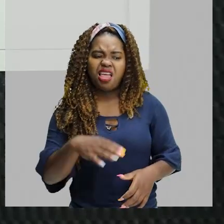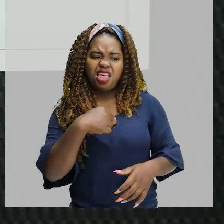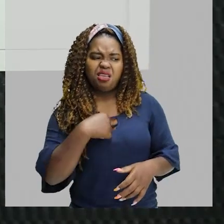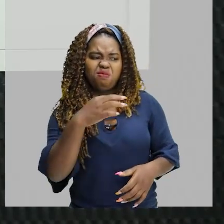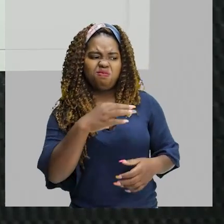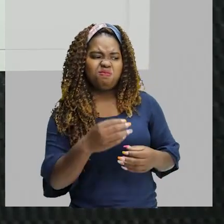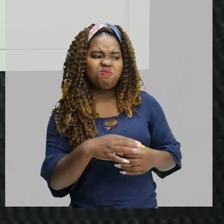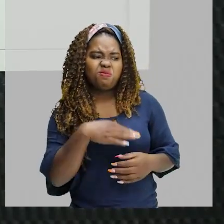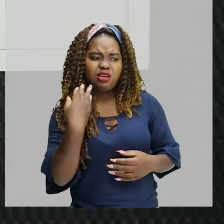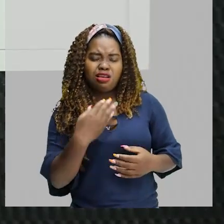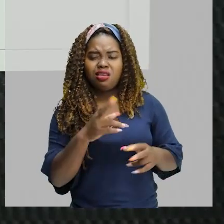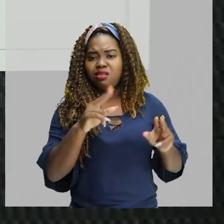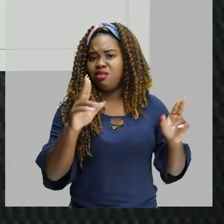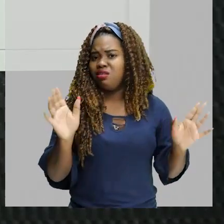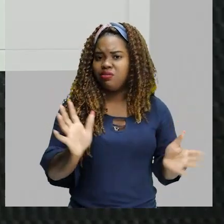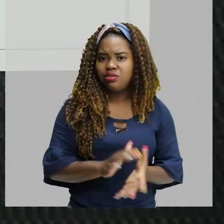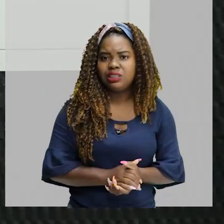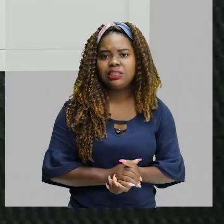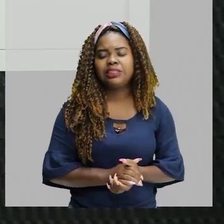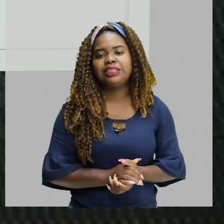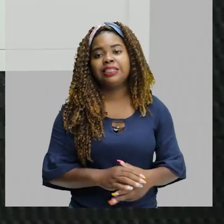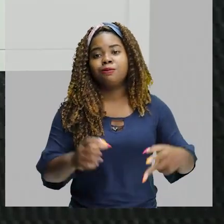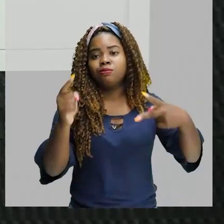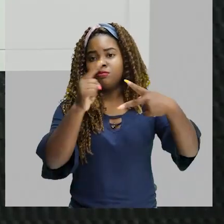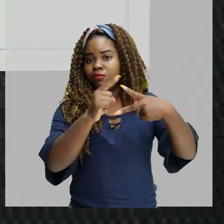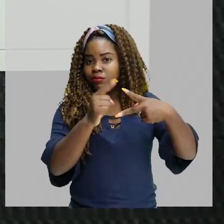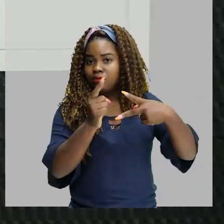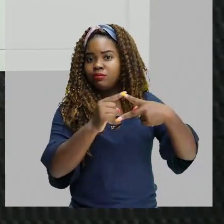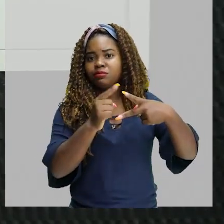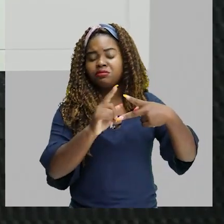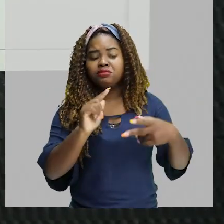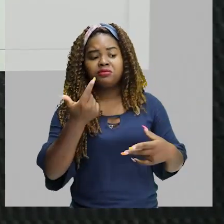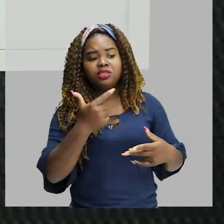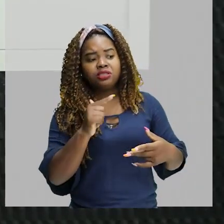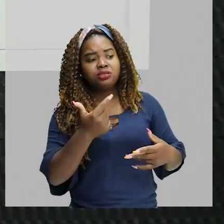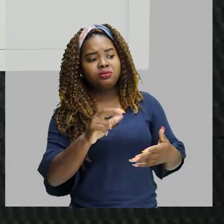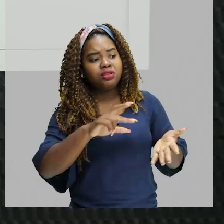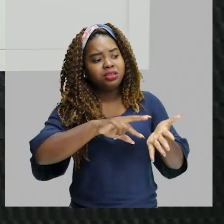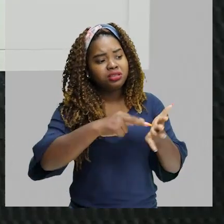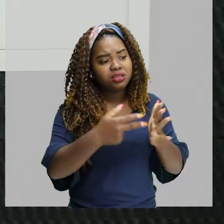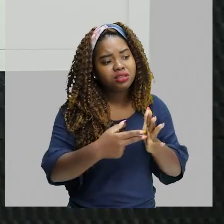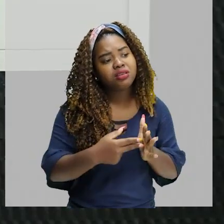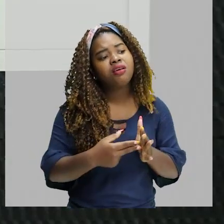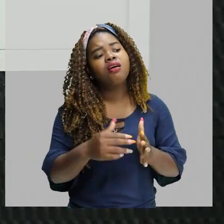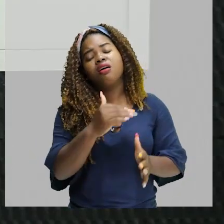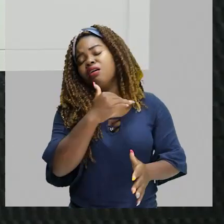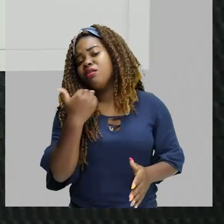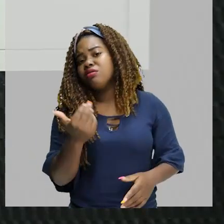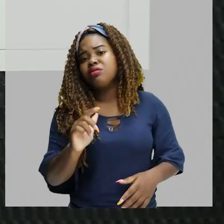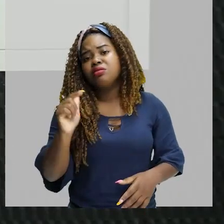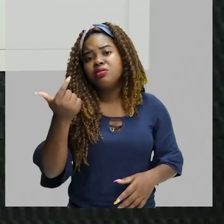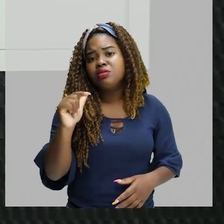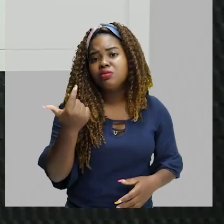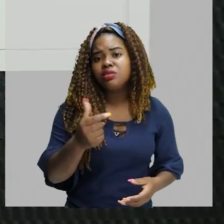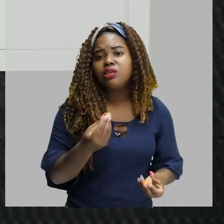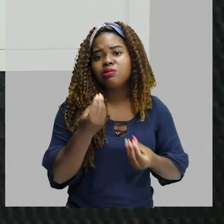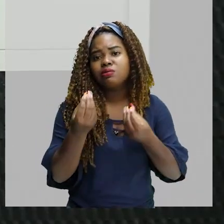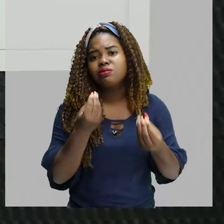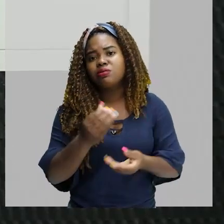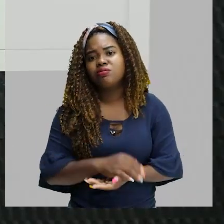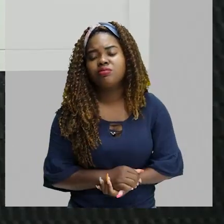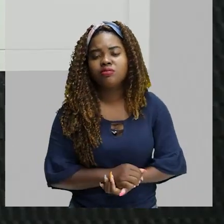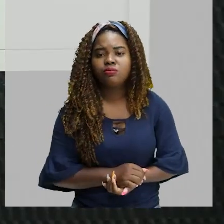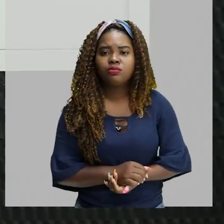Tá? Essa indiferença faz com que você não atribui significado nenhum à morte, que ela não tenha participação nenhuma